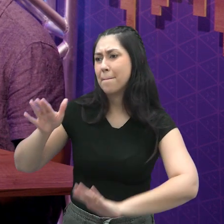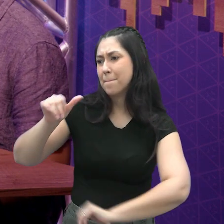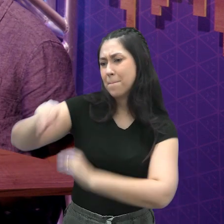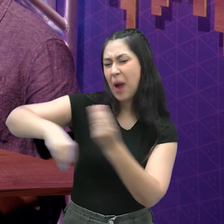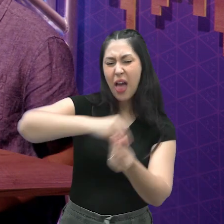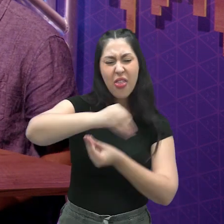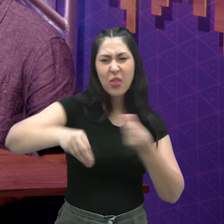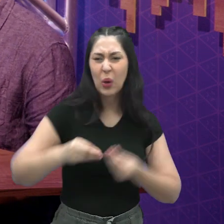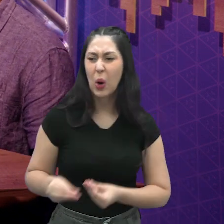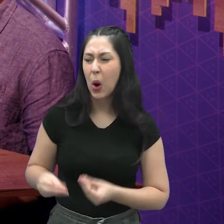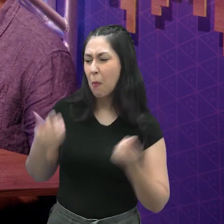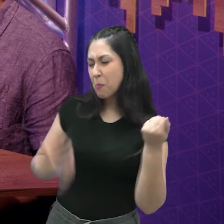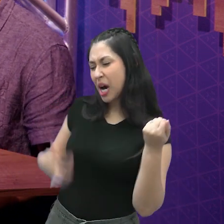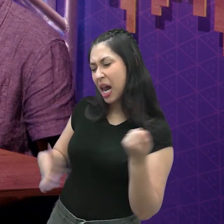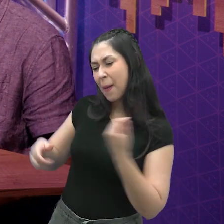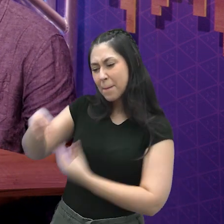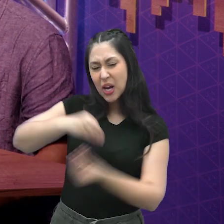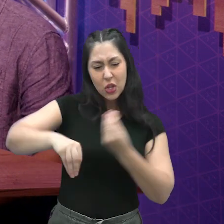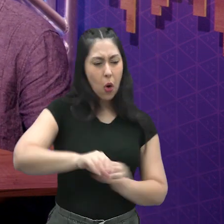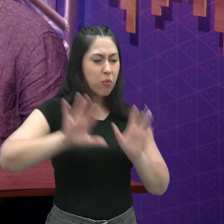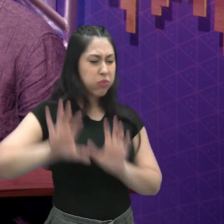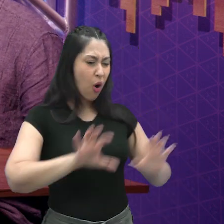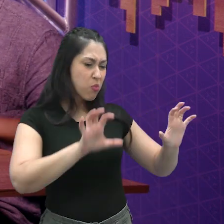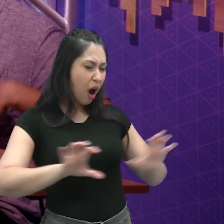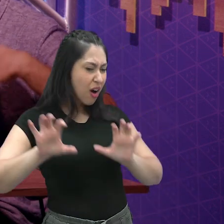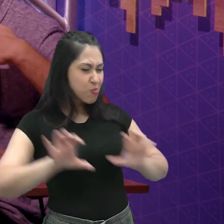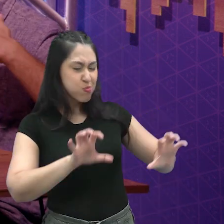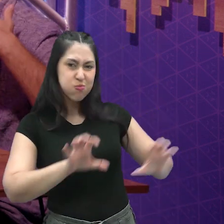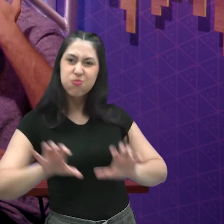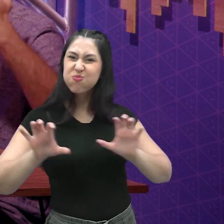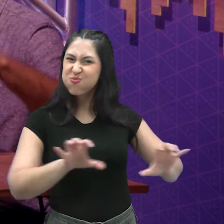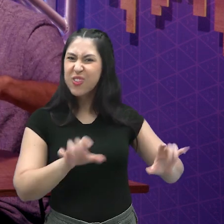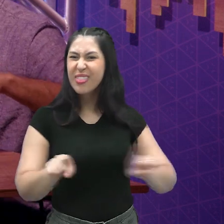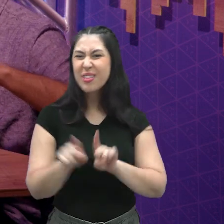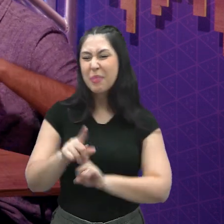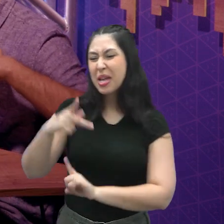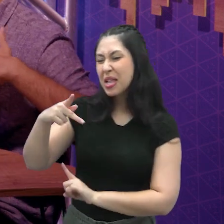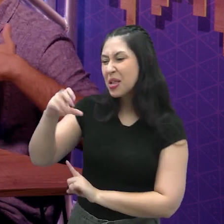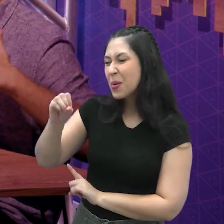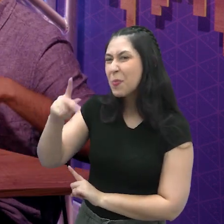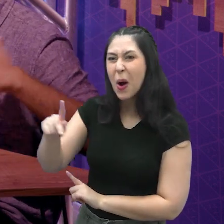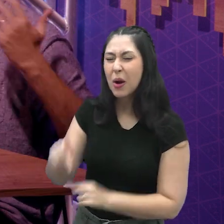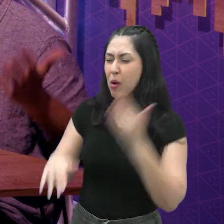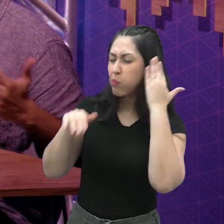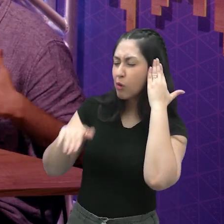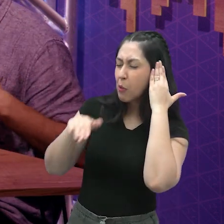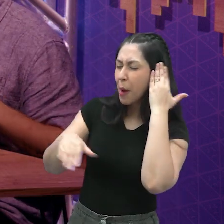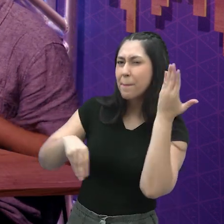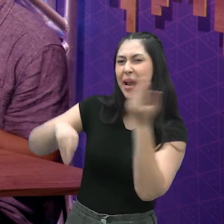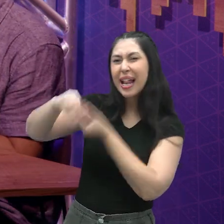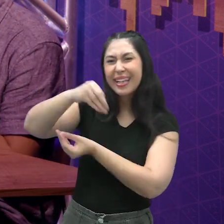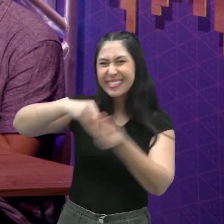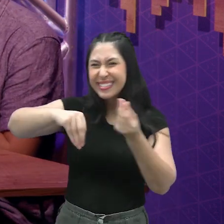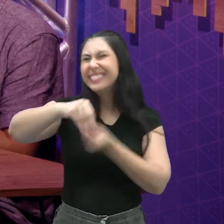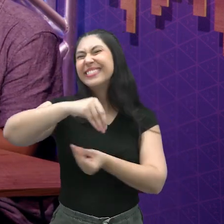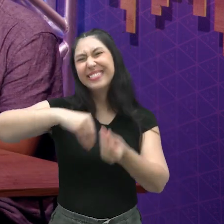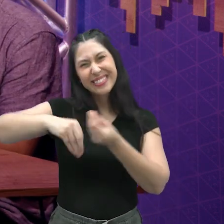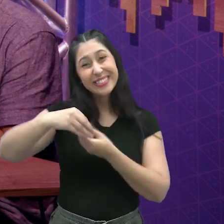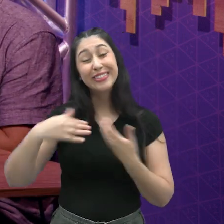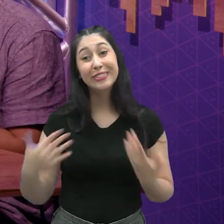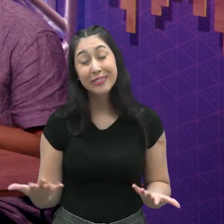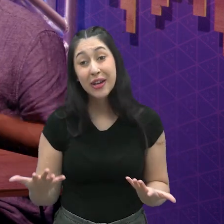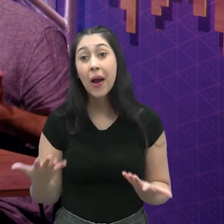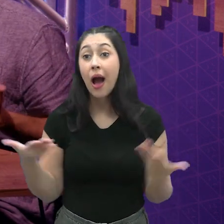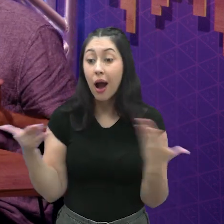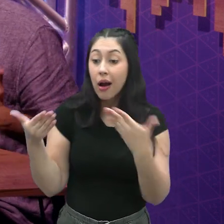gênero, misturou o sertanejo com o funk, com o pop, com eletrônico, agro, com enfim. E